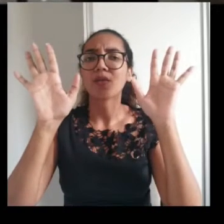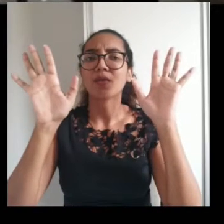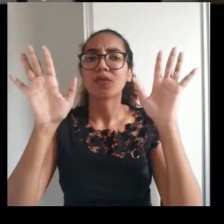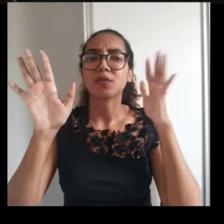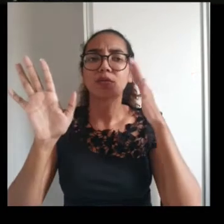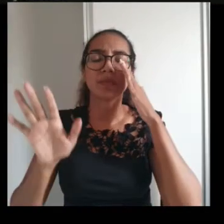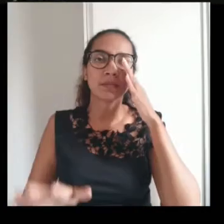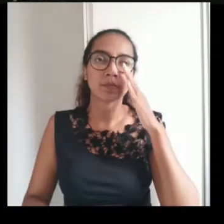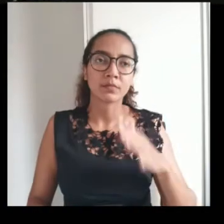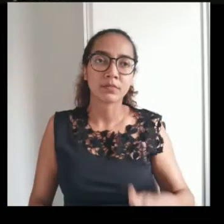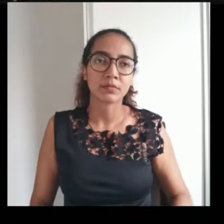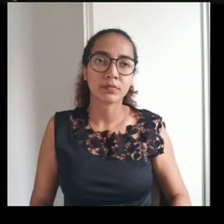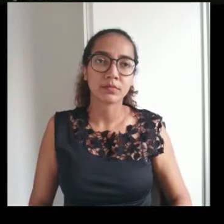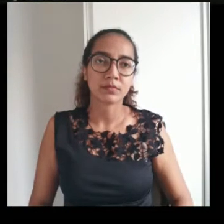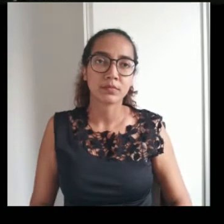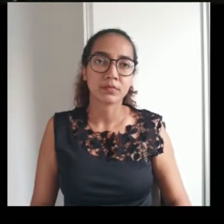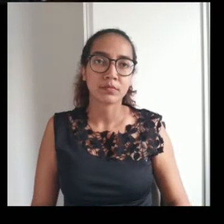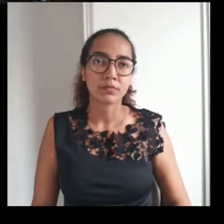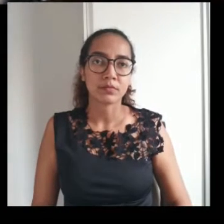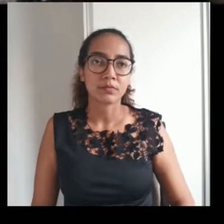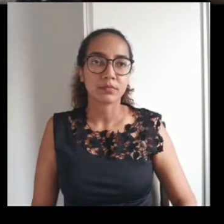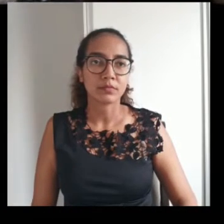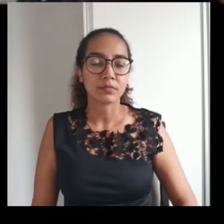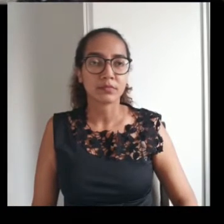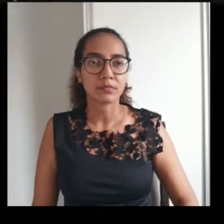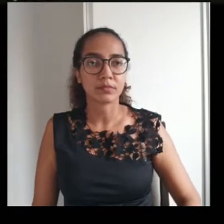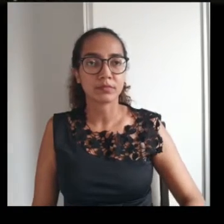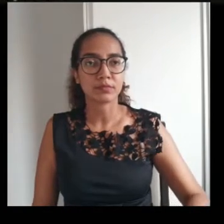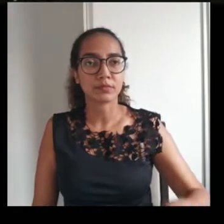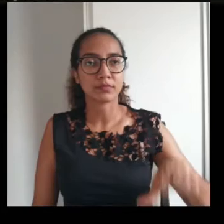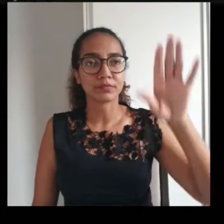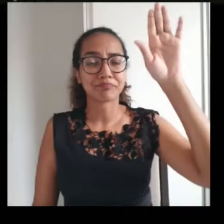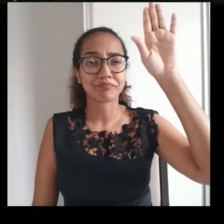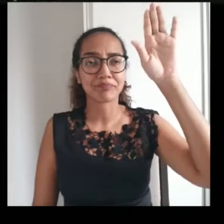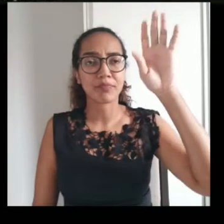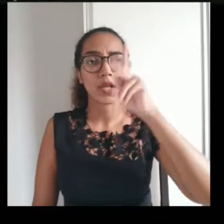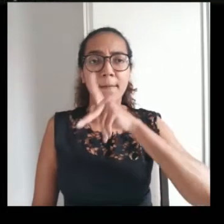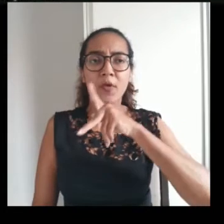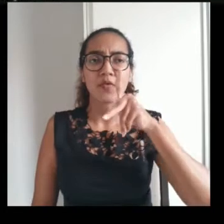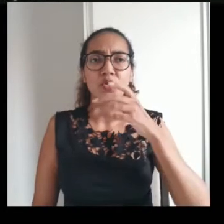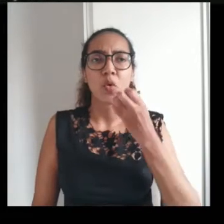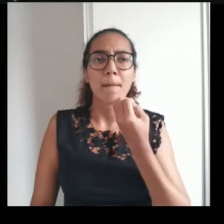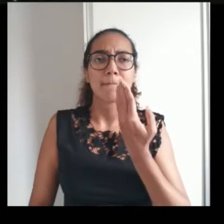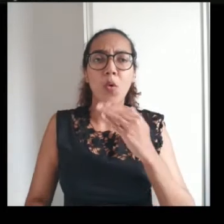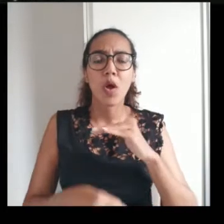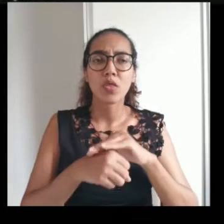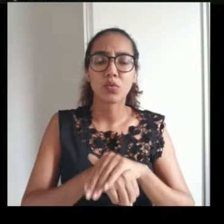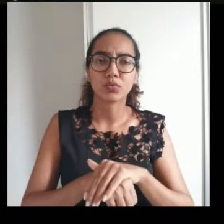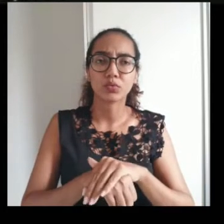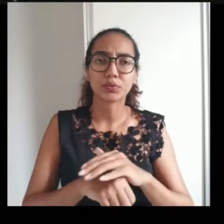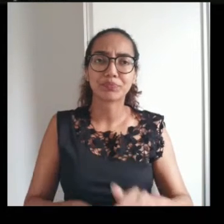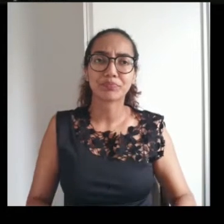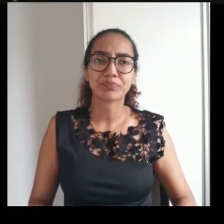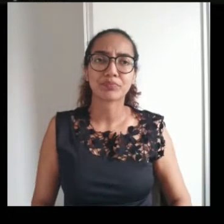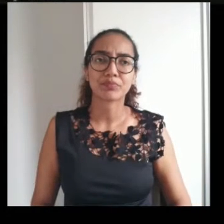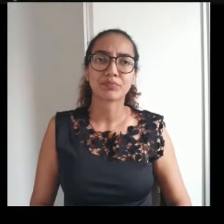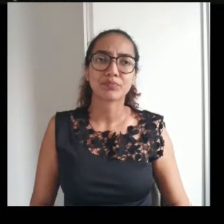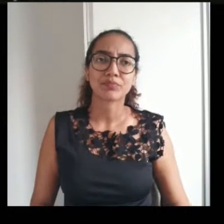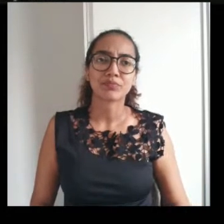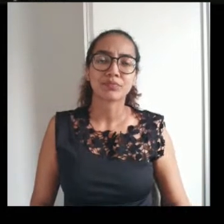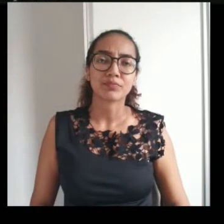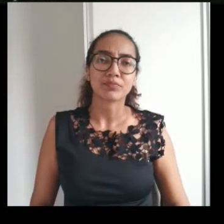conhece professor, alguém? boa noite, professor. Boa noite. Você tá me ouvindo? Pronto, aí no caso, justamente quando a gente